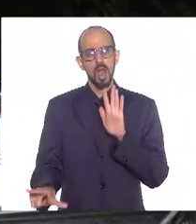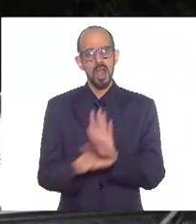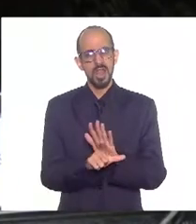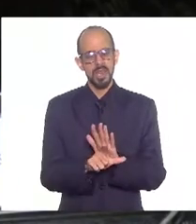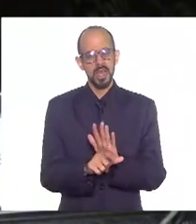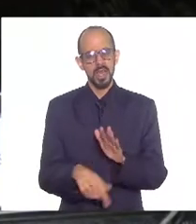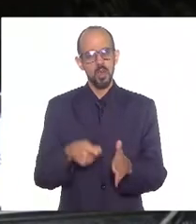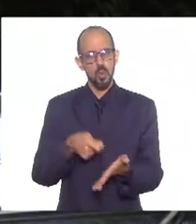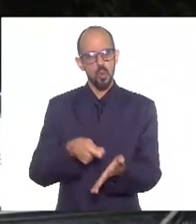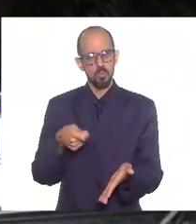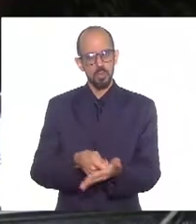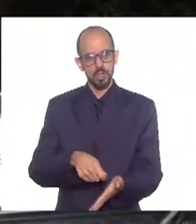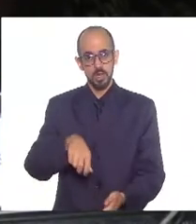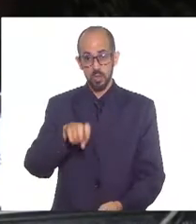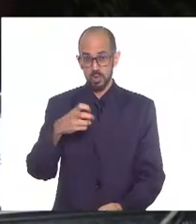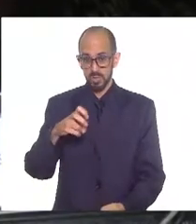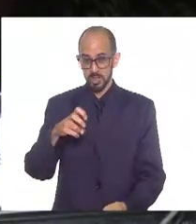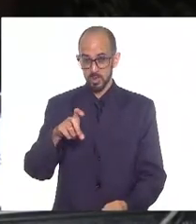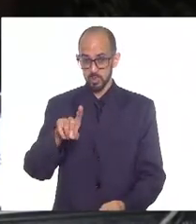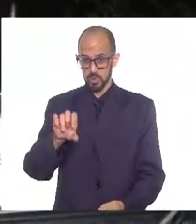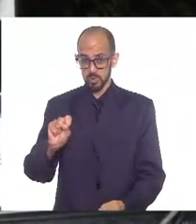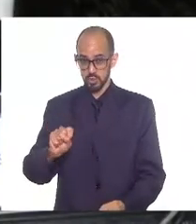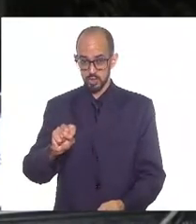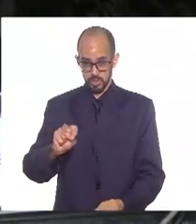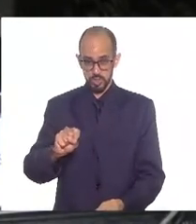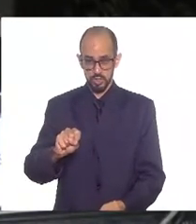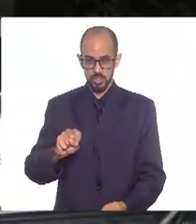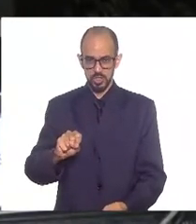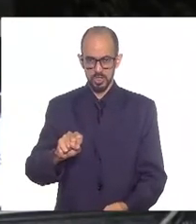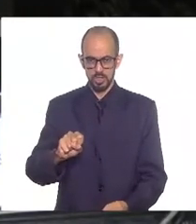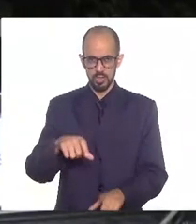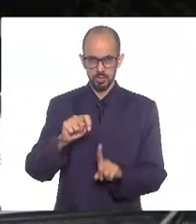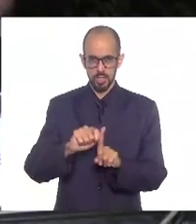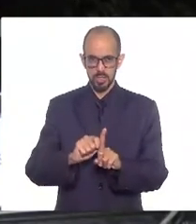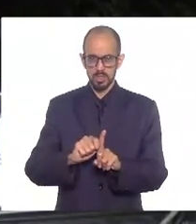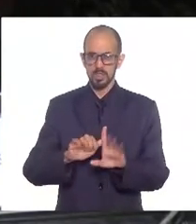5º dia útil, mas estamos avançando.